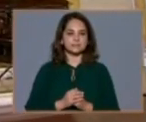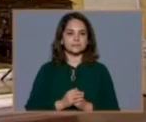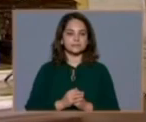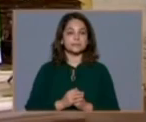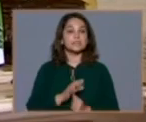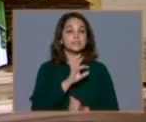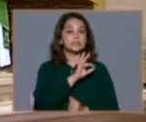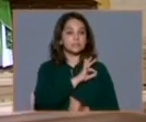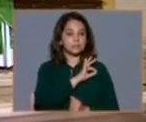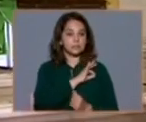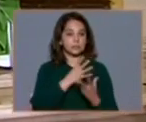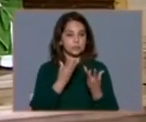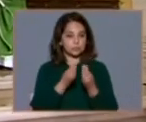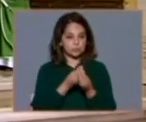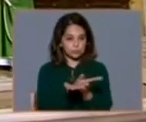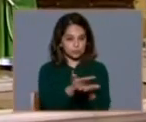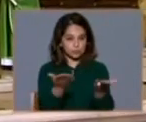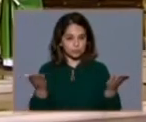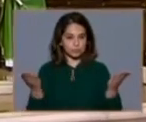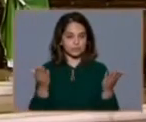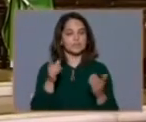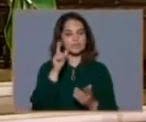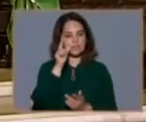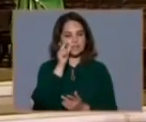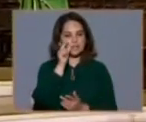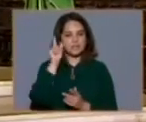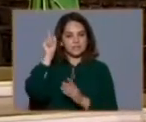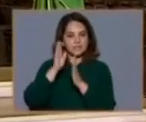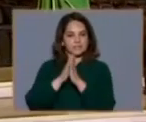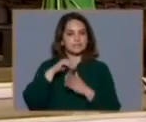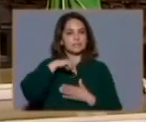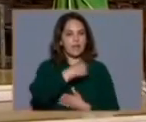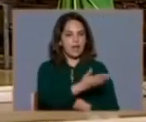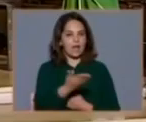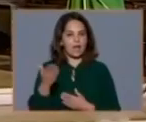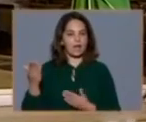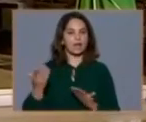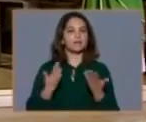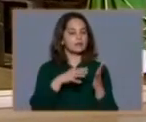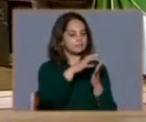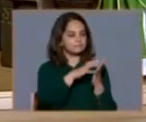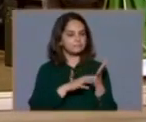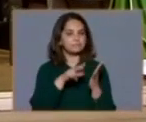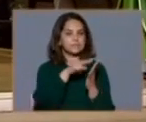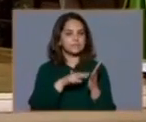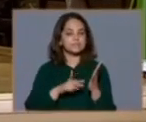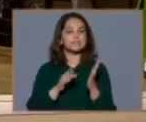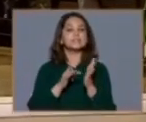O Senhor esteja convosco. Ele está no meio de nós. Evangelho de Nosso Senhor Jesus